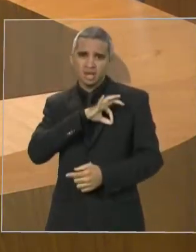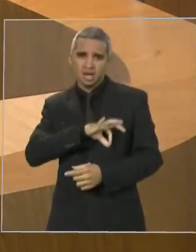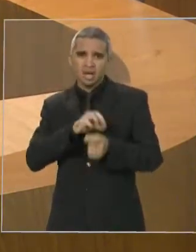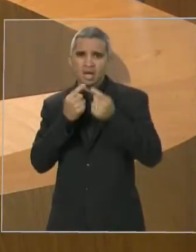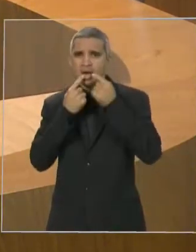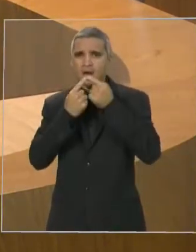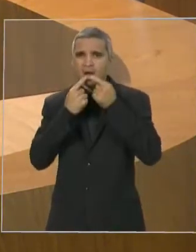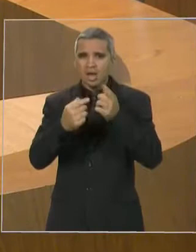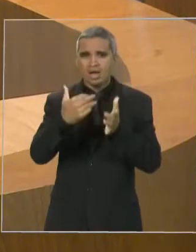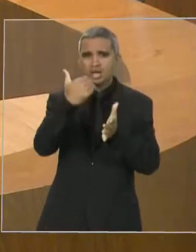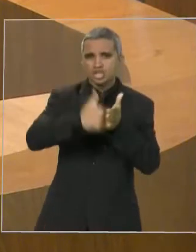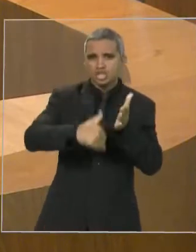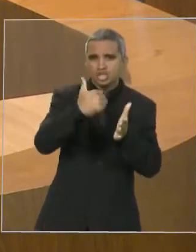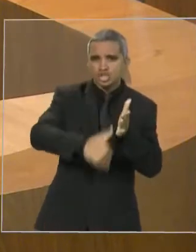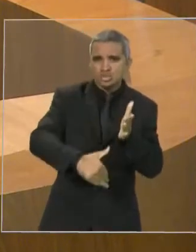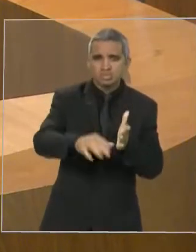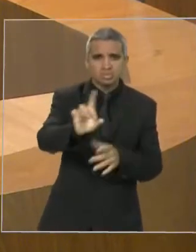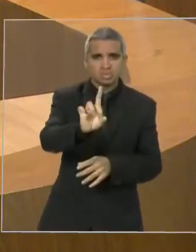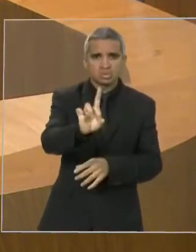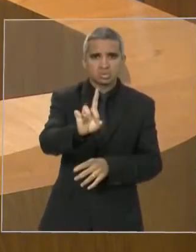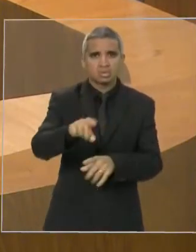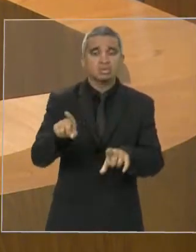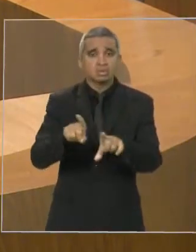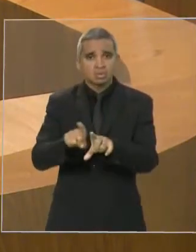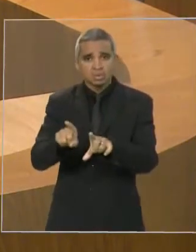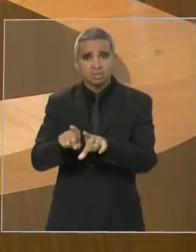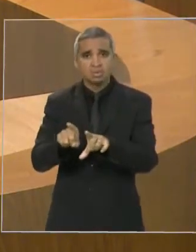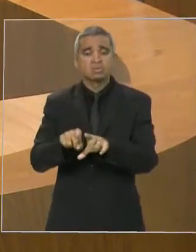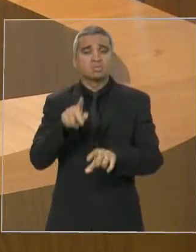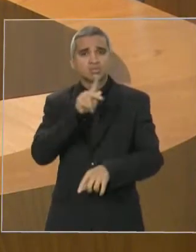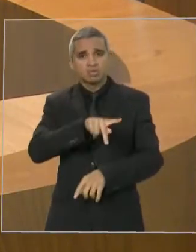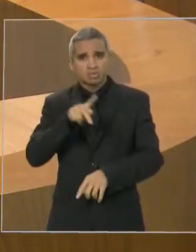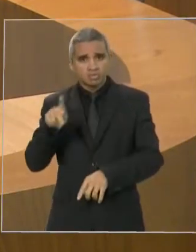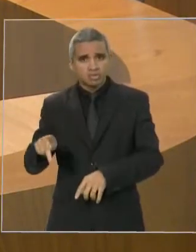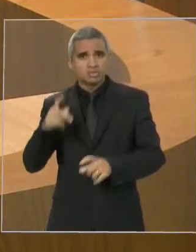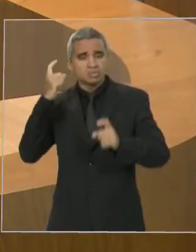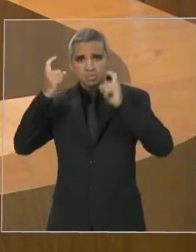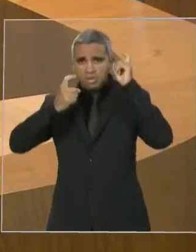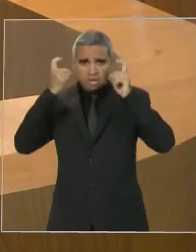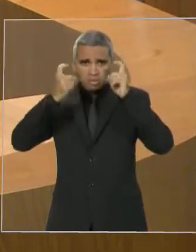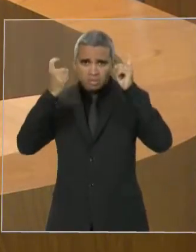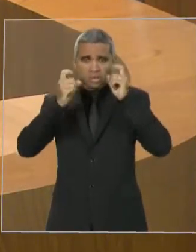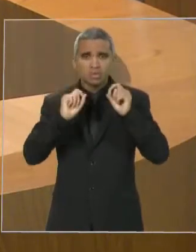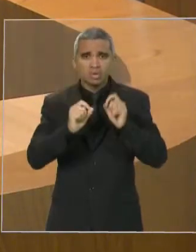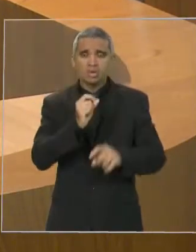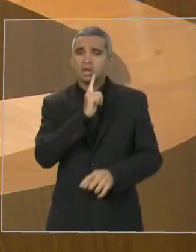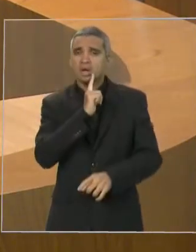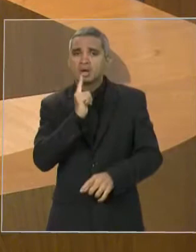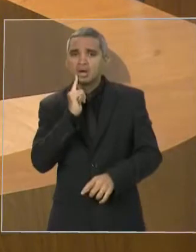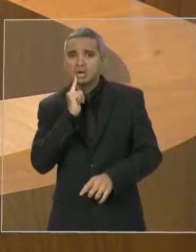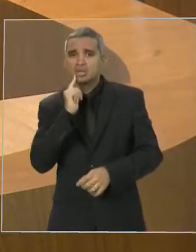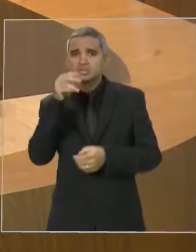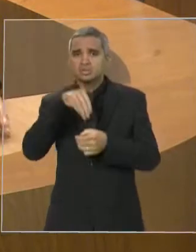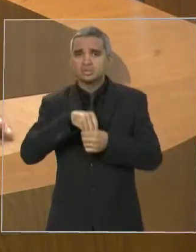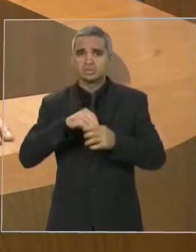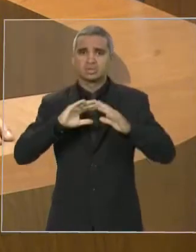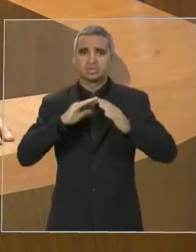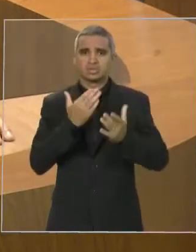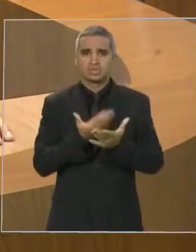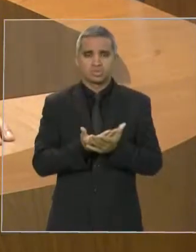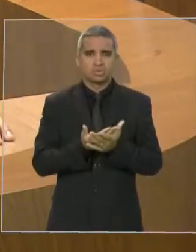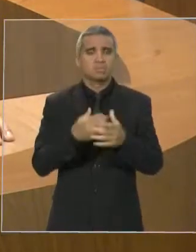não. Eles também estão preocupados com a merenda escolar de qualidade, eles também